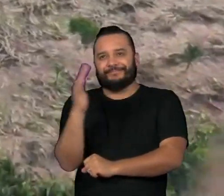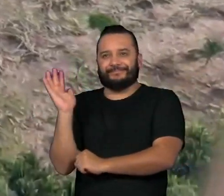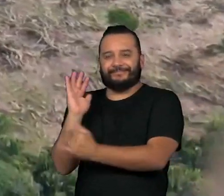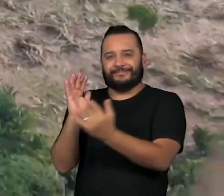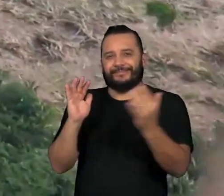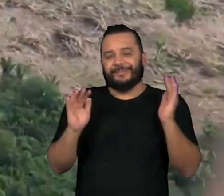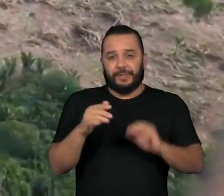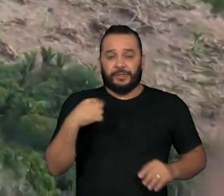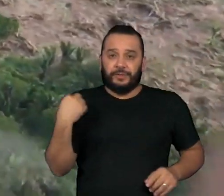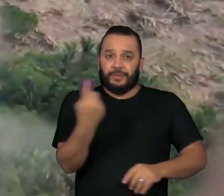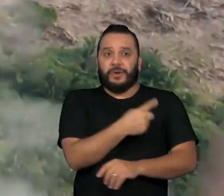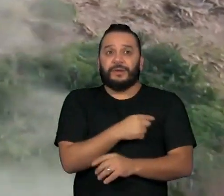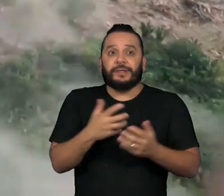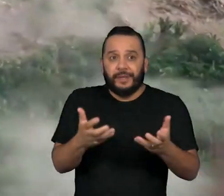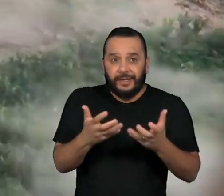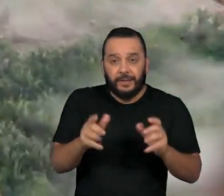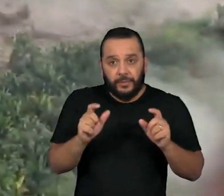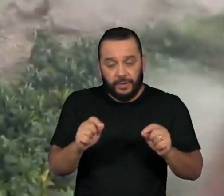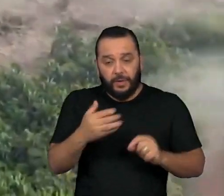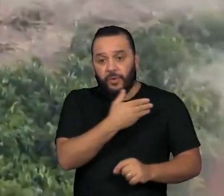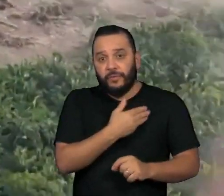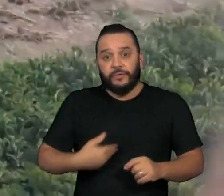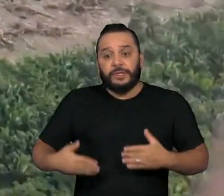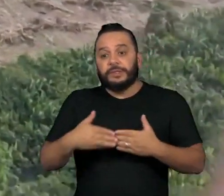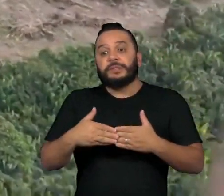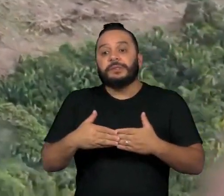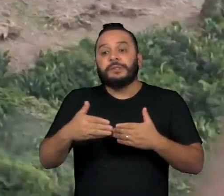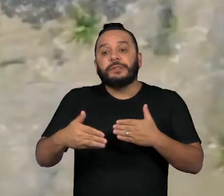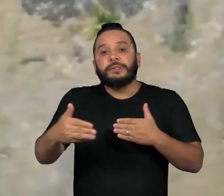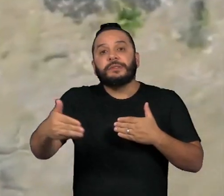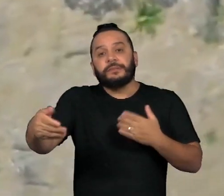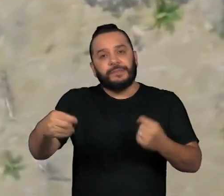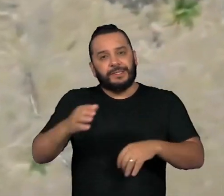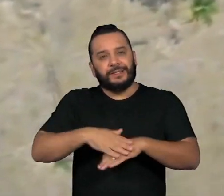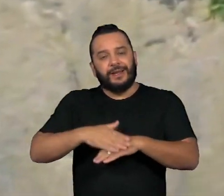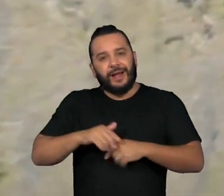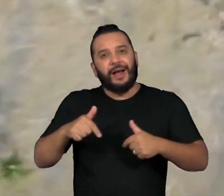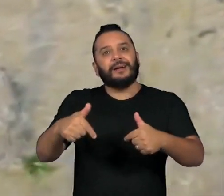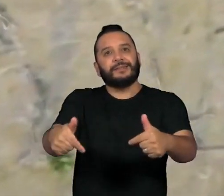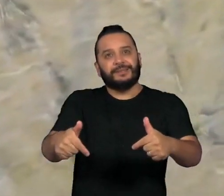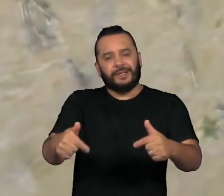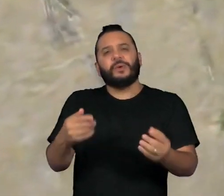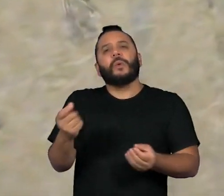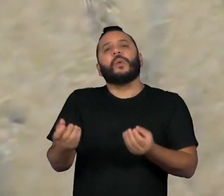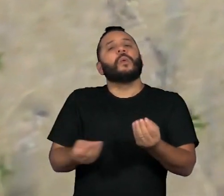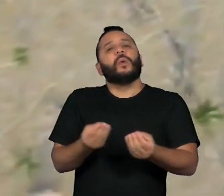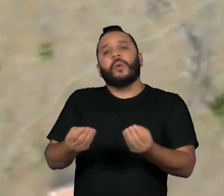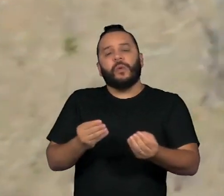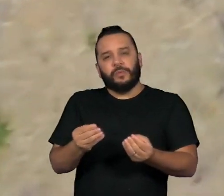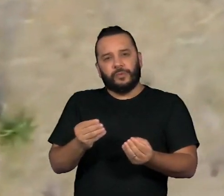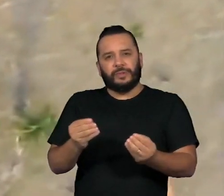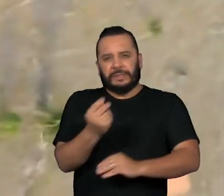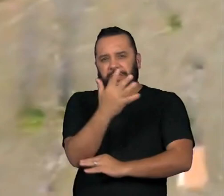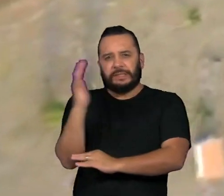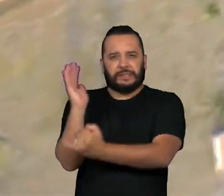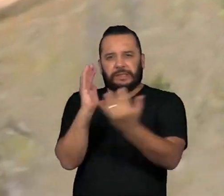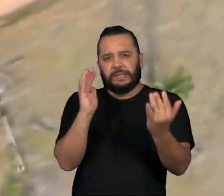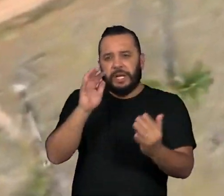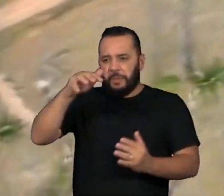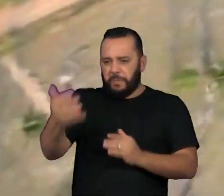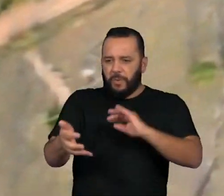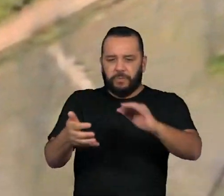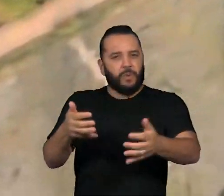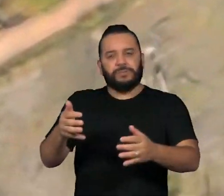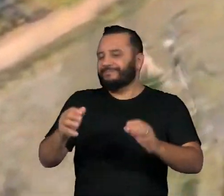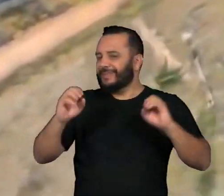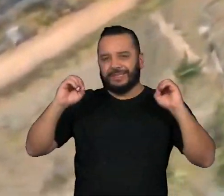gente espera é que o próximo governo implemente políticas de desmatamento zero na Amazônia. Outro dia eu